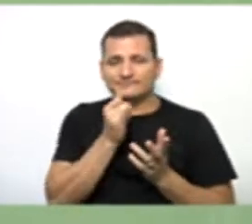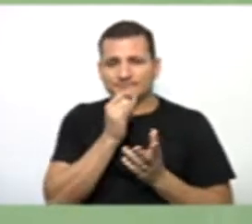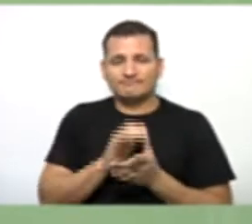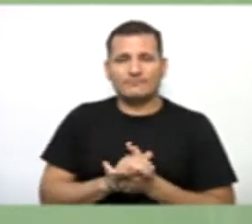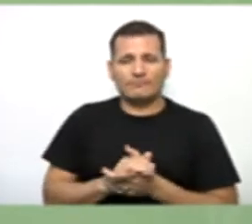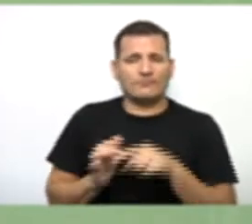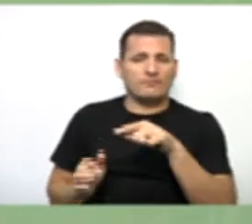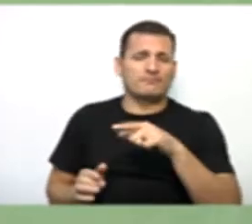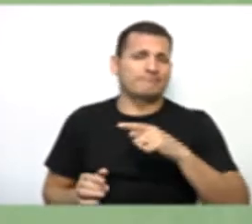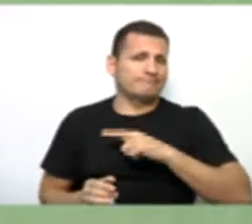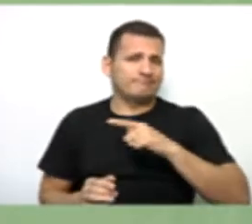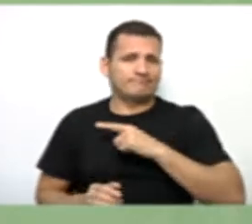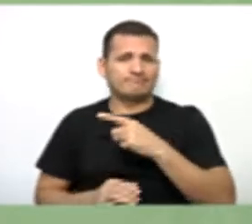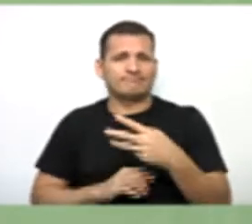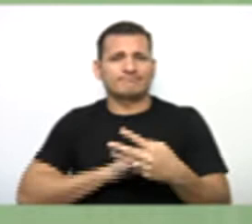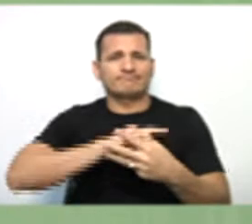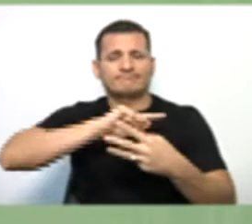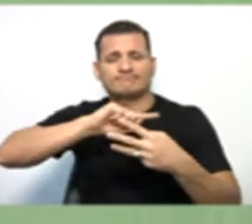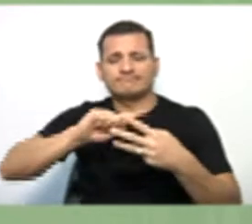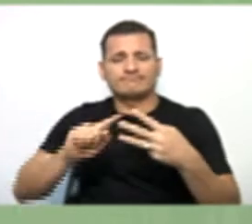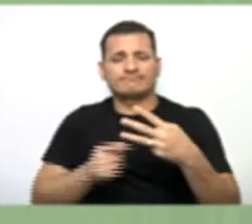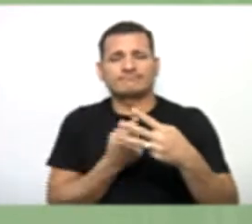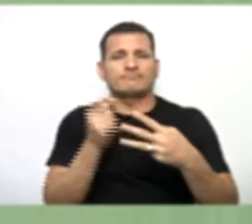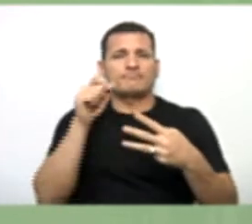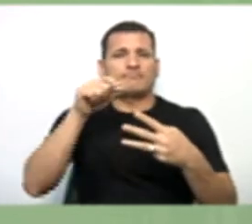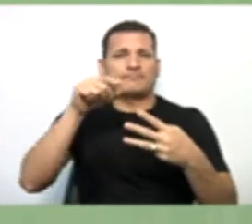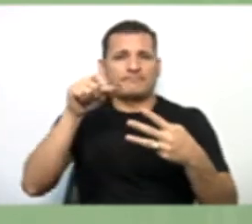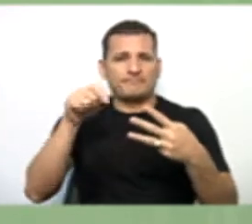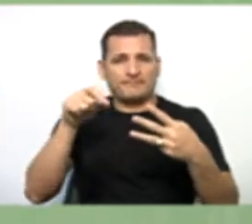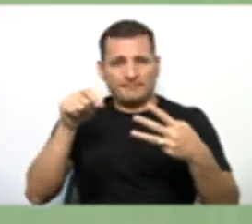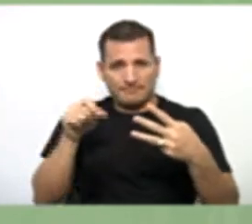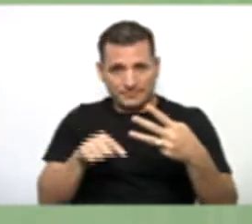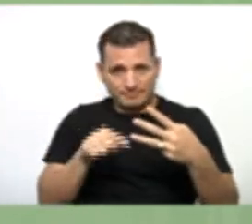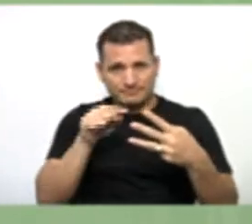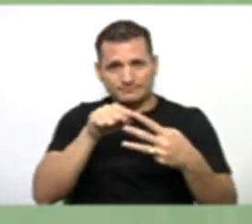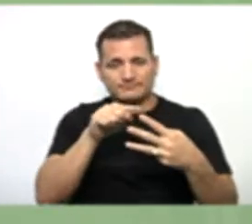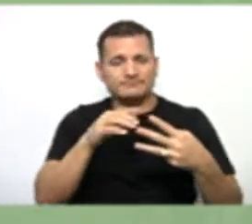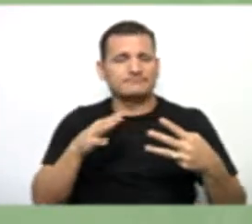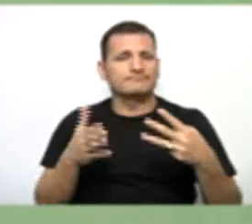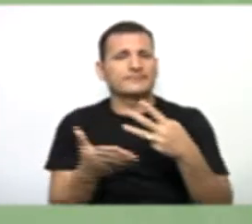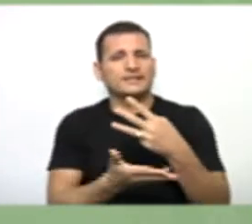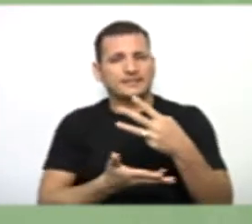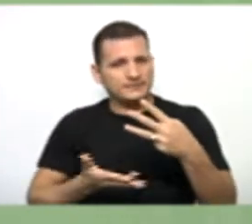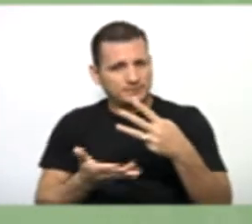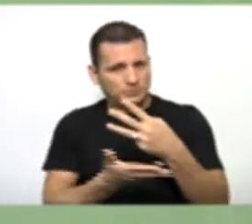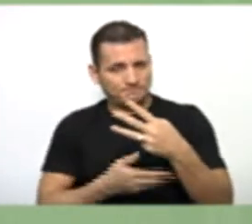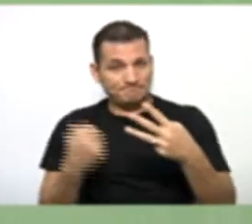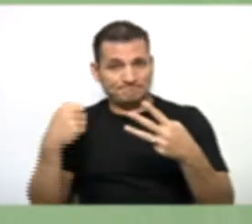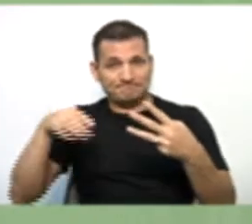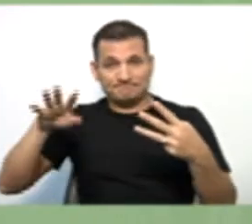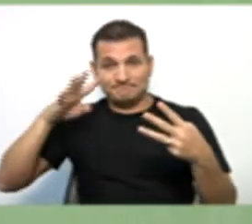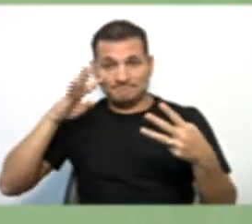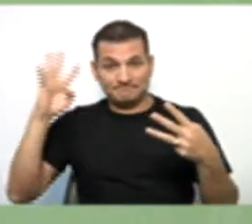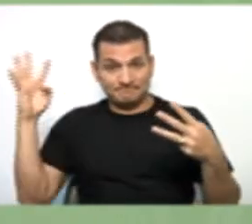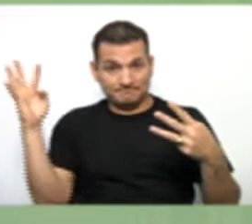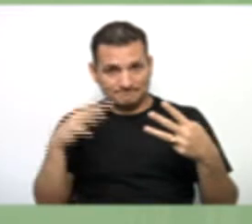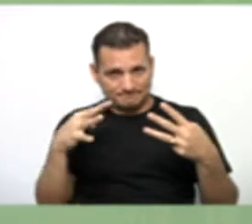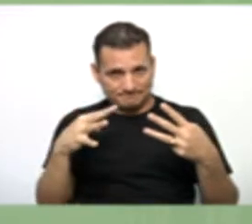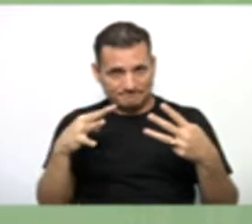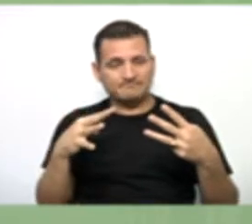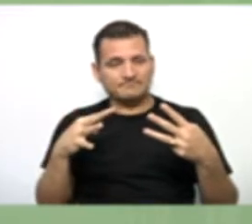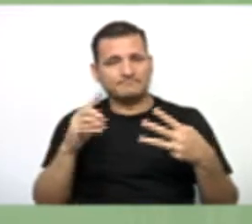contemplam três pontos fundamentais que precisam de atenção. Olha lá,